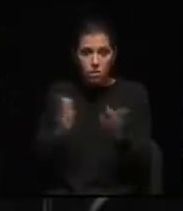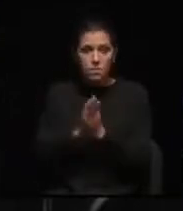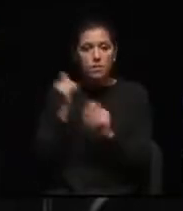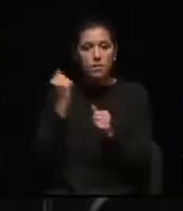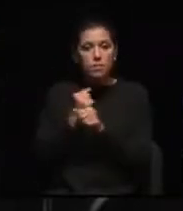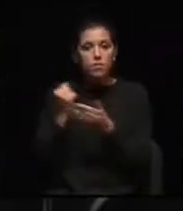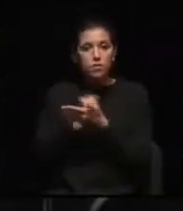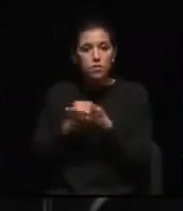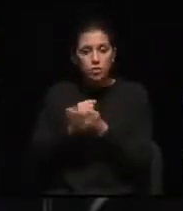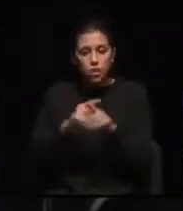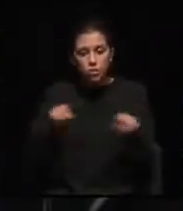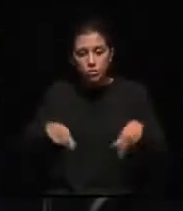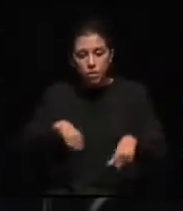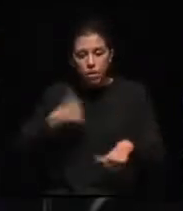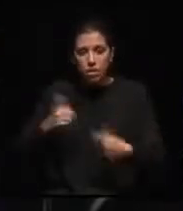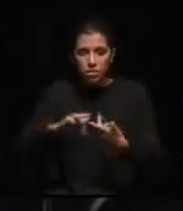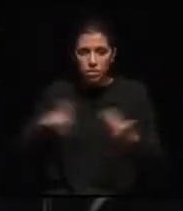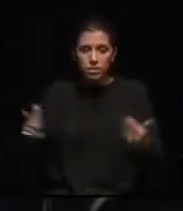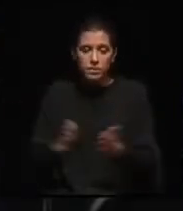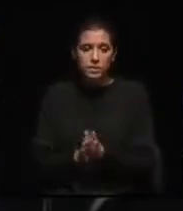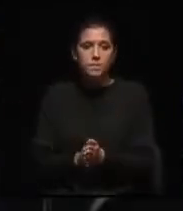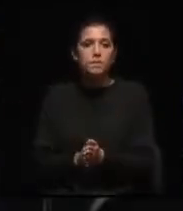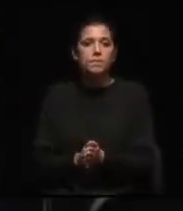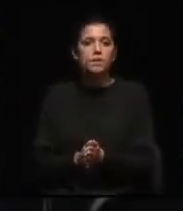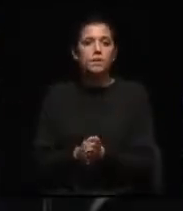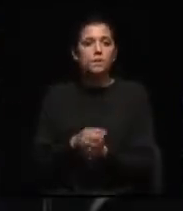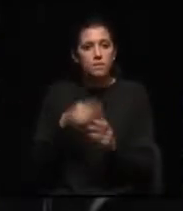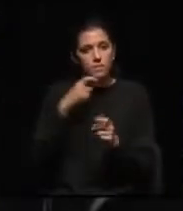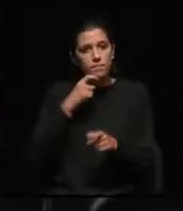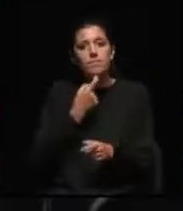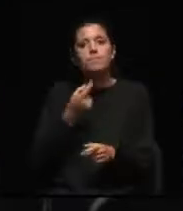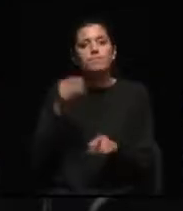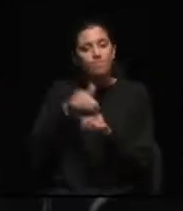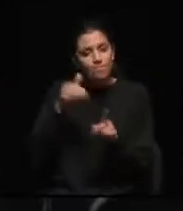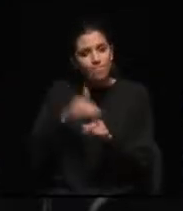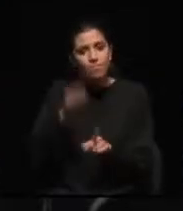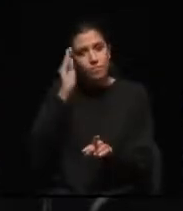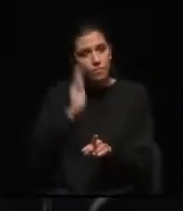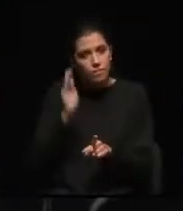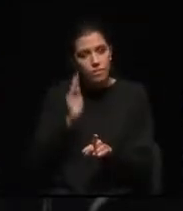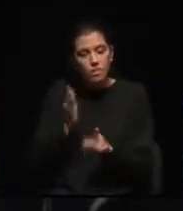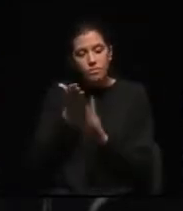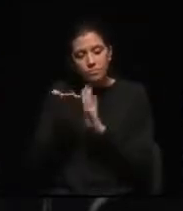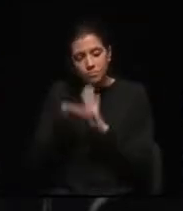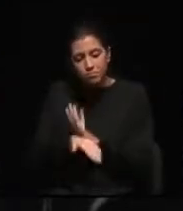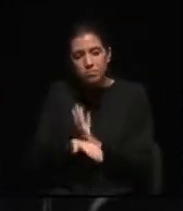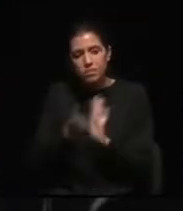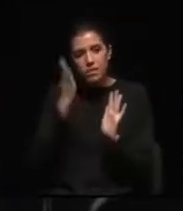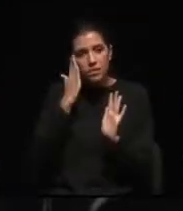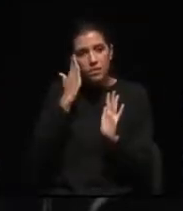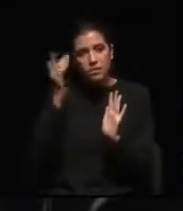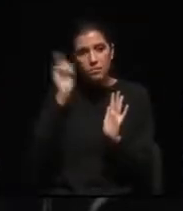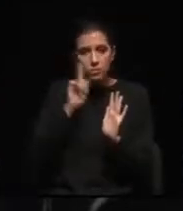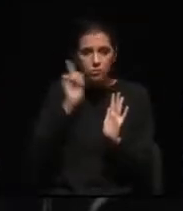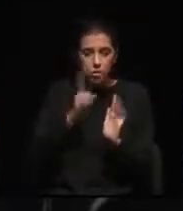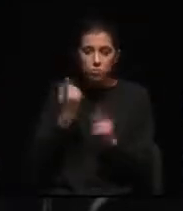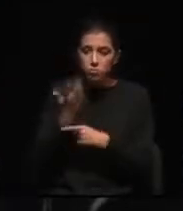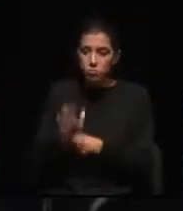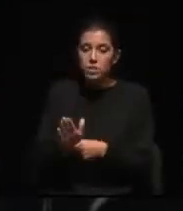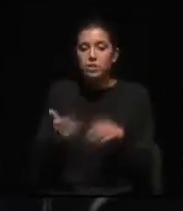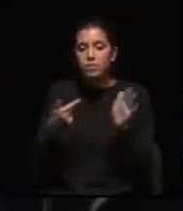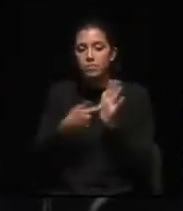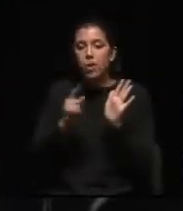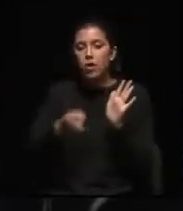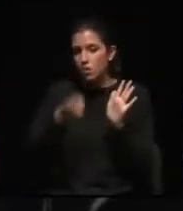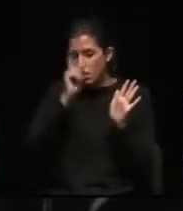verdes do município. Insistimos nesta recomendação num conjunto de aspectos que consideramos fundamentais, como, por